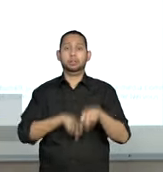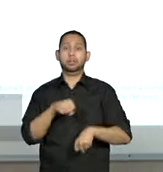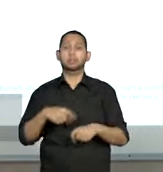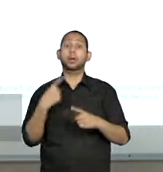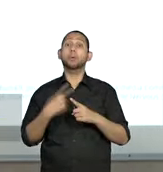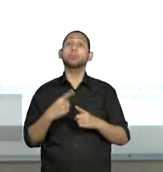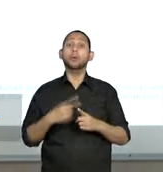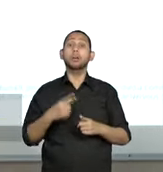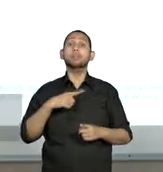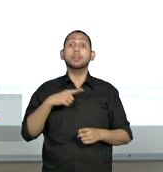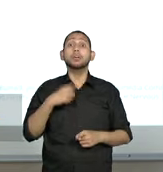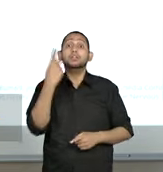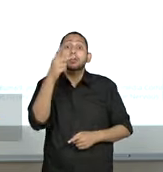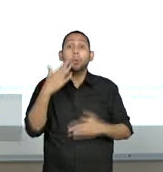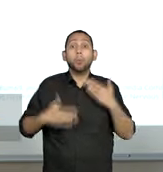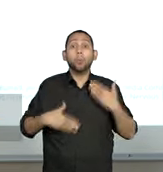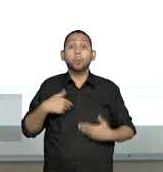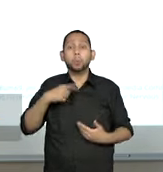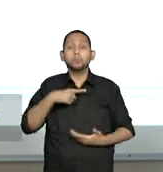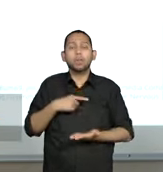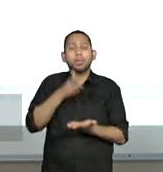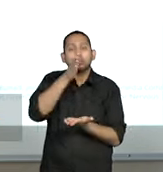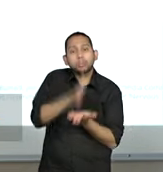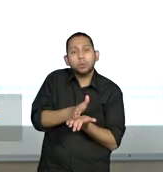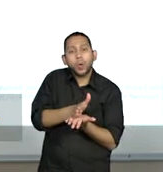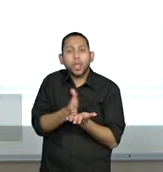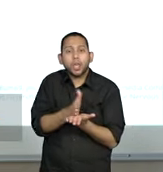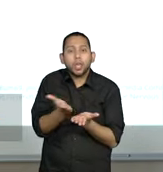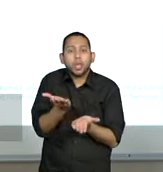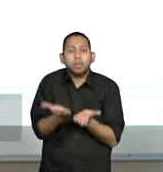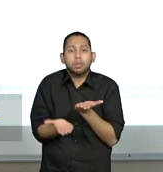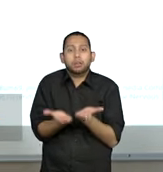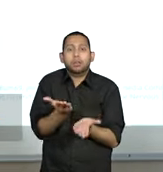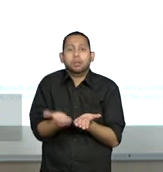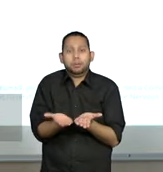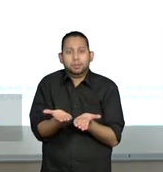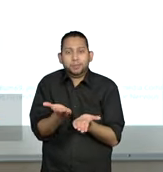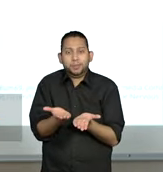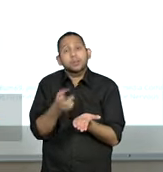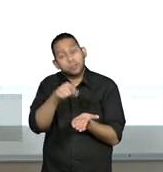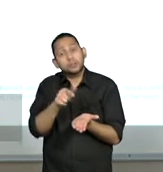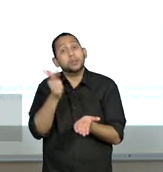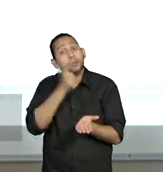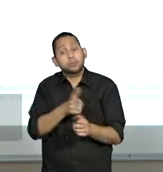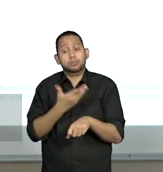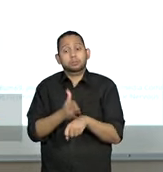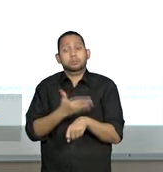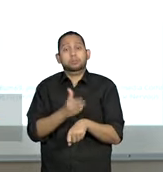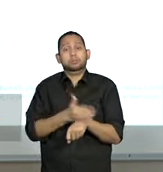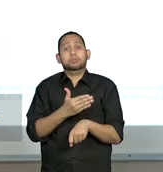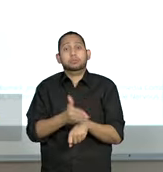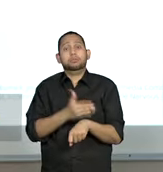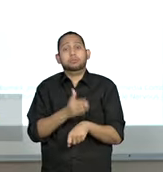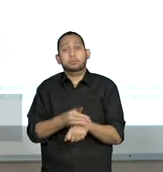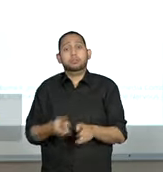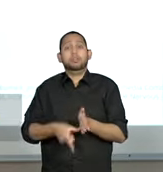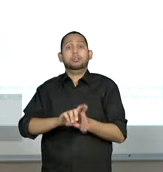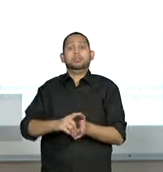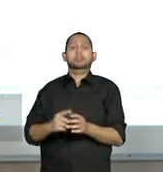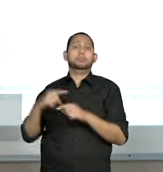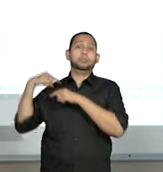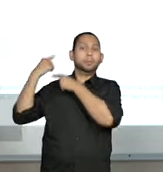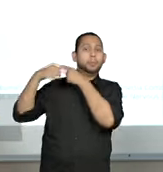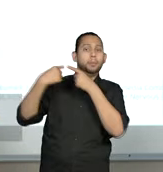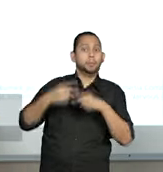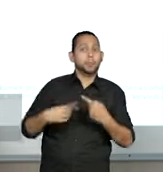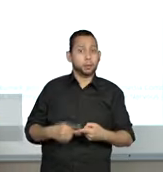centro de equilíbrio no seu corpo, tá? Que foi bem treinado para conseguir ter esse equilíbrio. Ele precisa